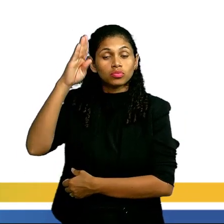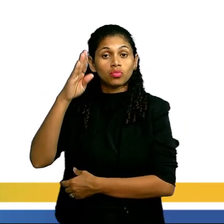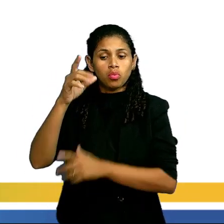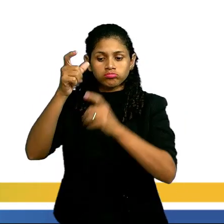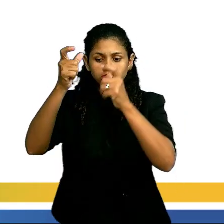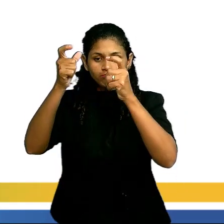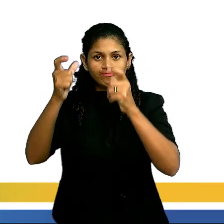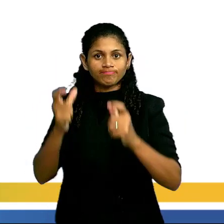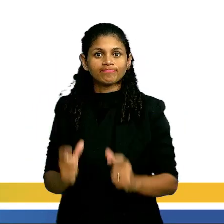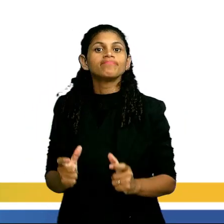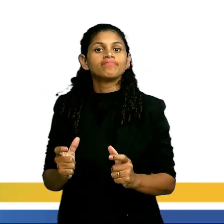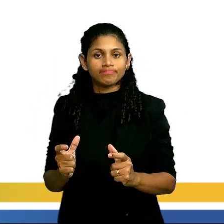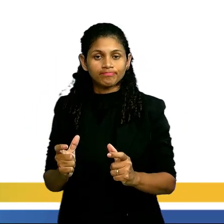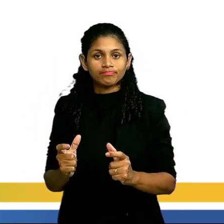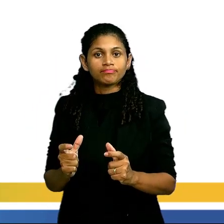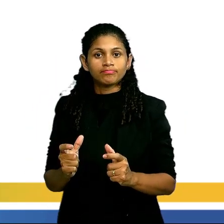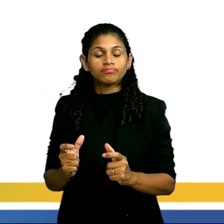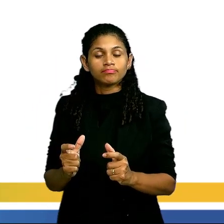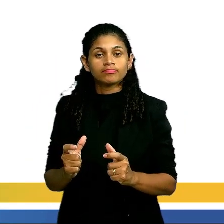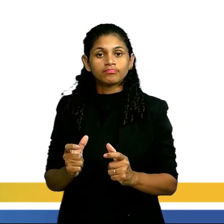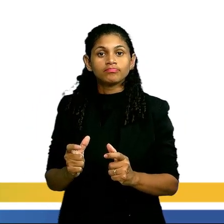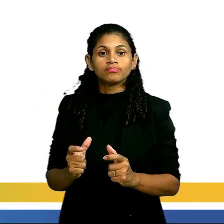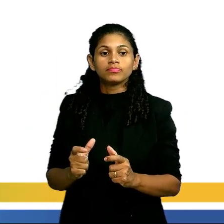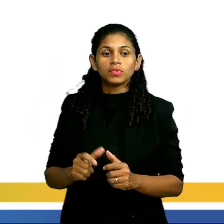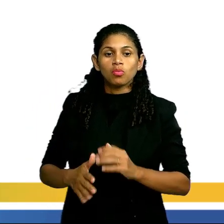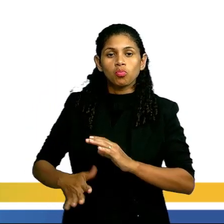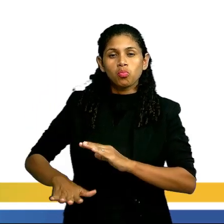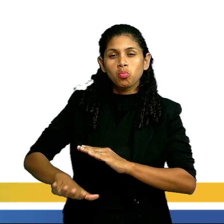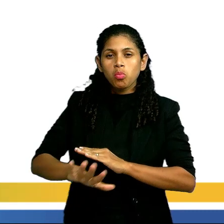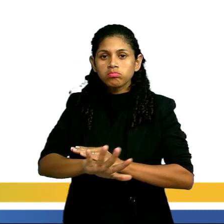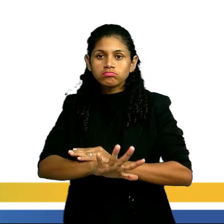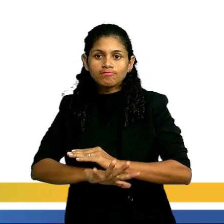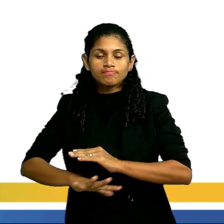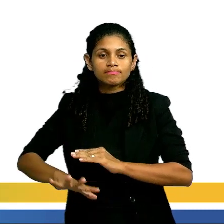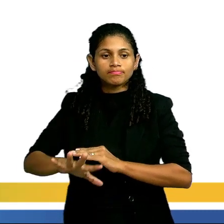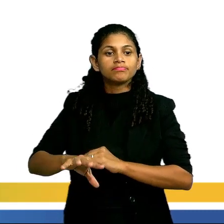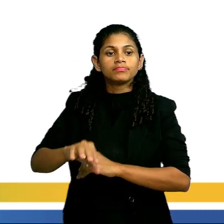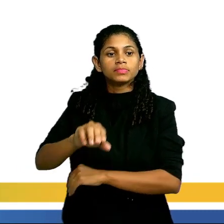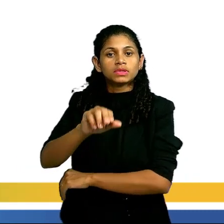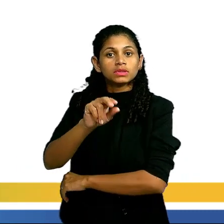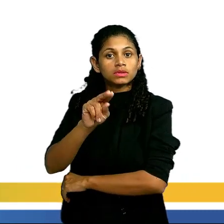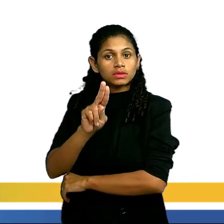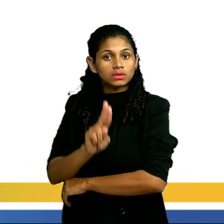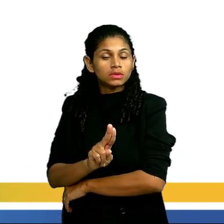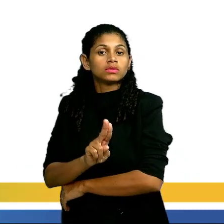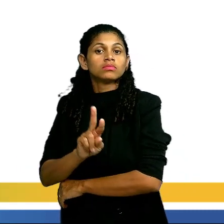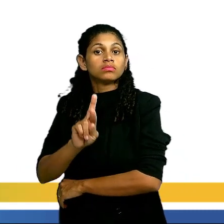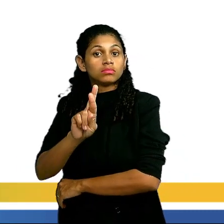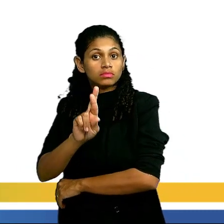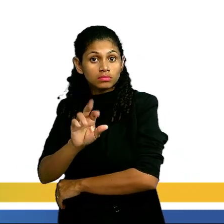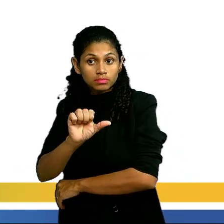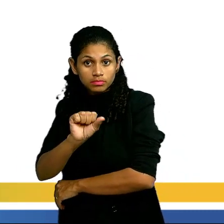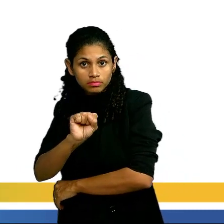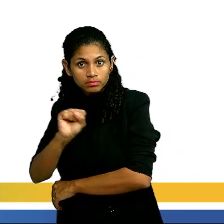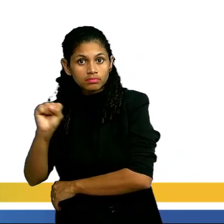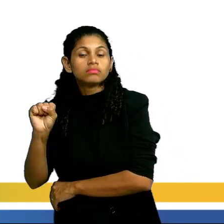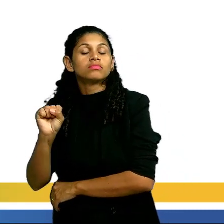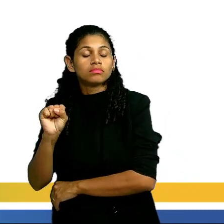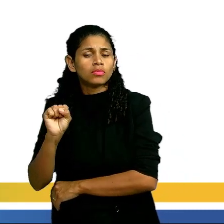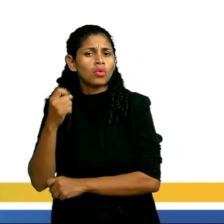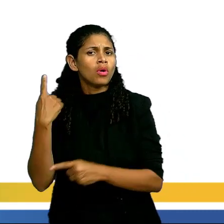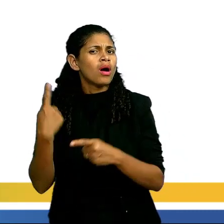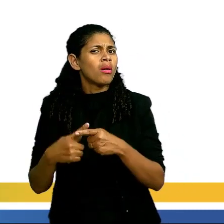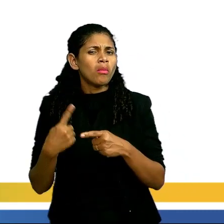militar soviética. Então, em plena Guerra Fria, isso não representava boa coisa, né? Então, por que então que Cuba